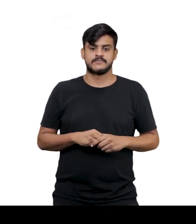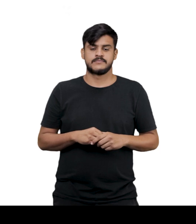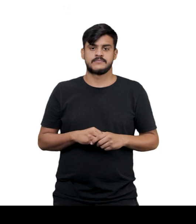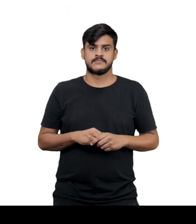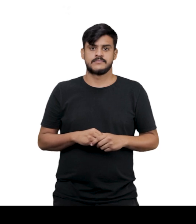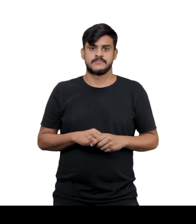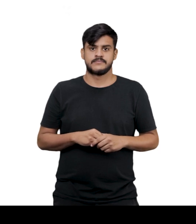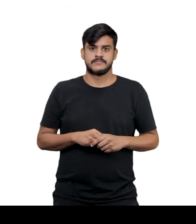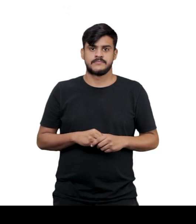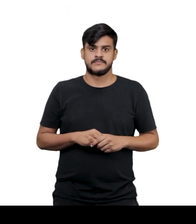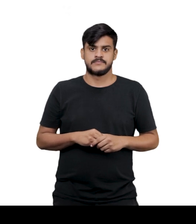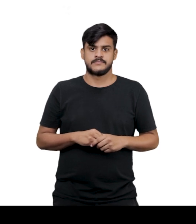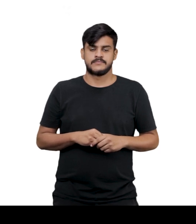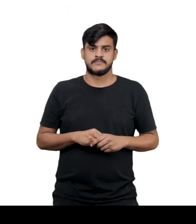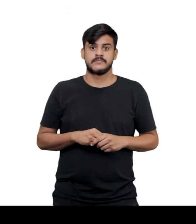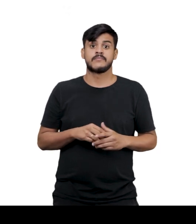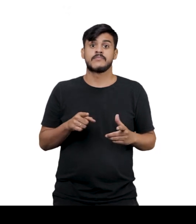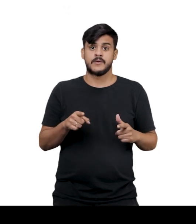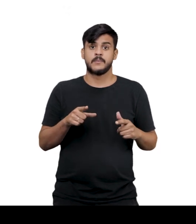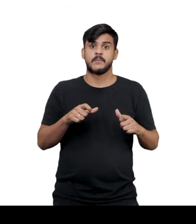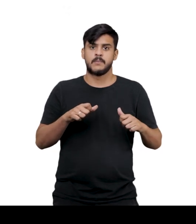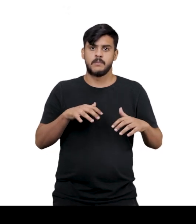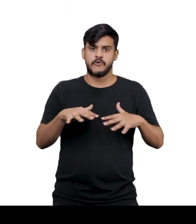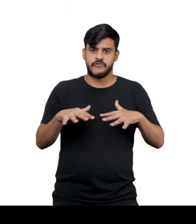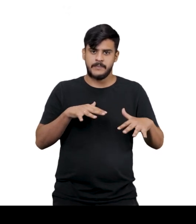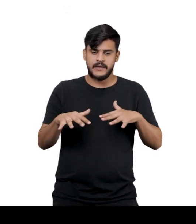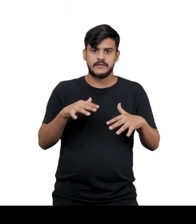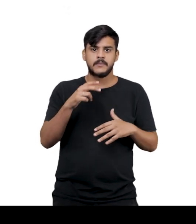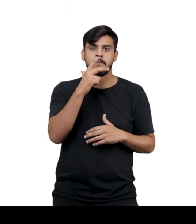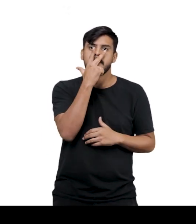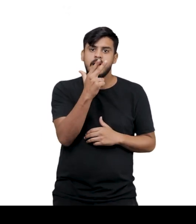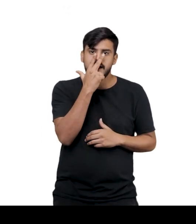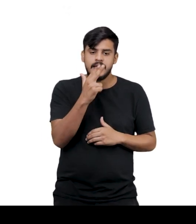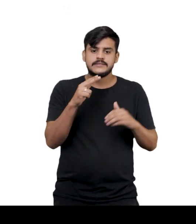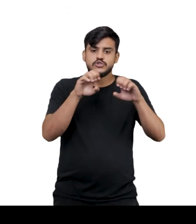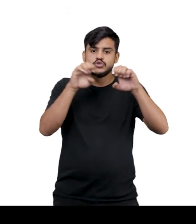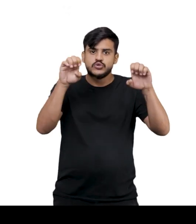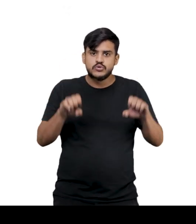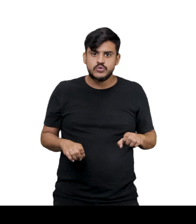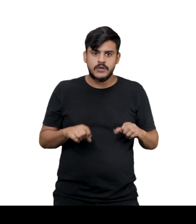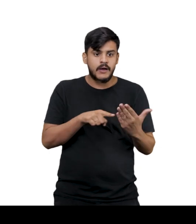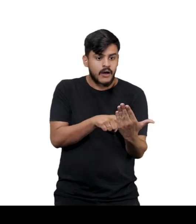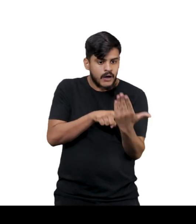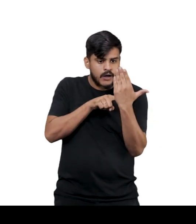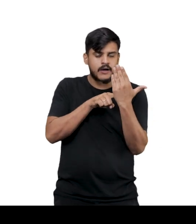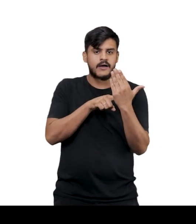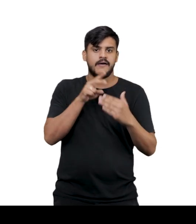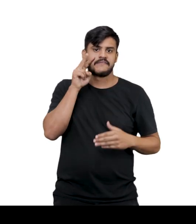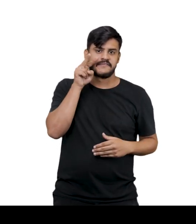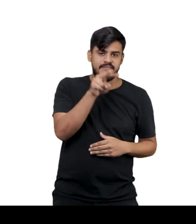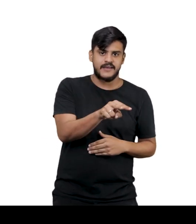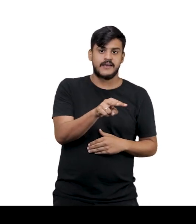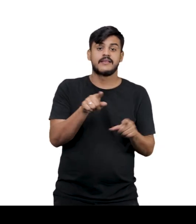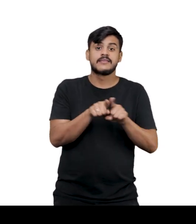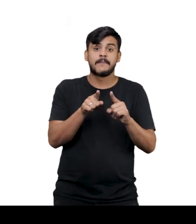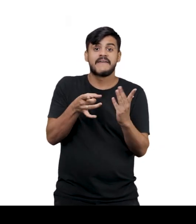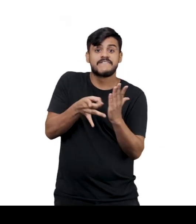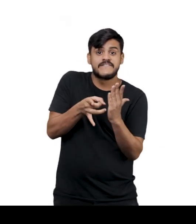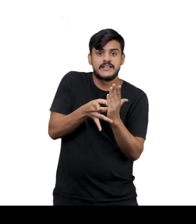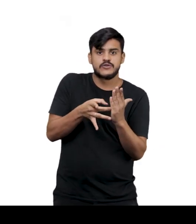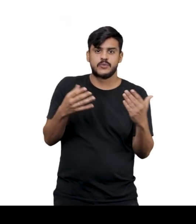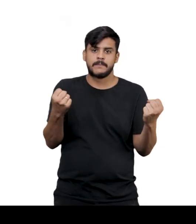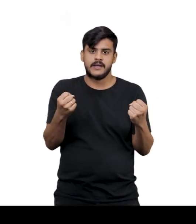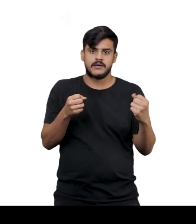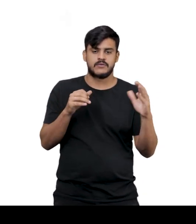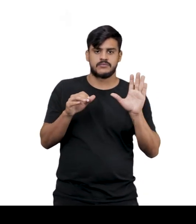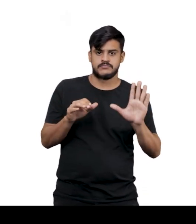do chassi, o envolvendo novamente. Esse movimento deixa ver a estrutura de madeira e o vidro